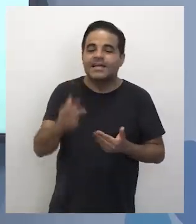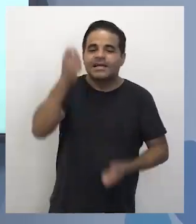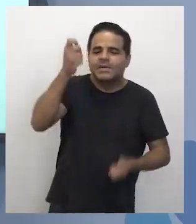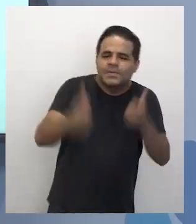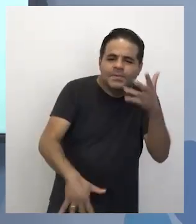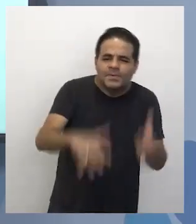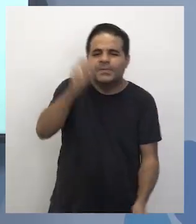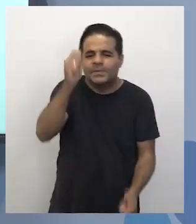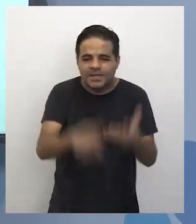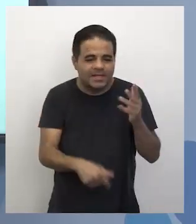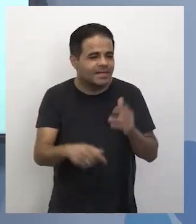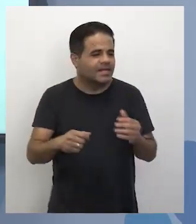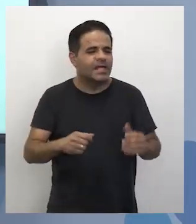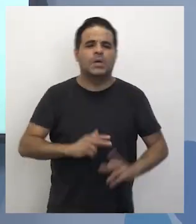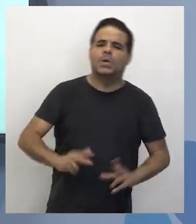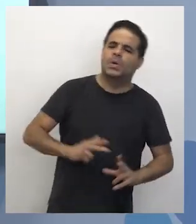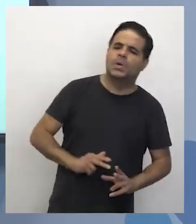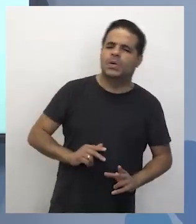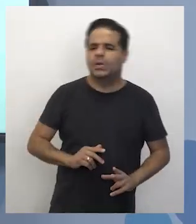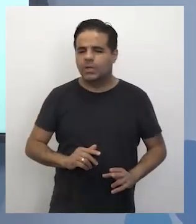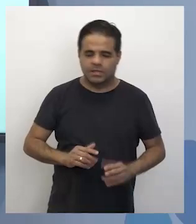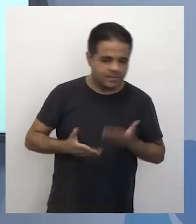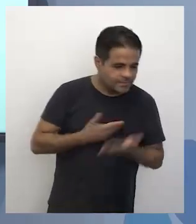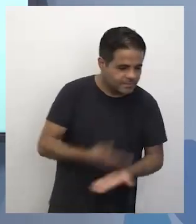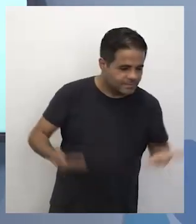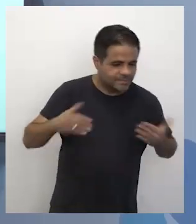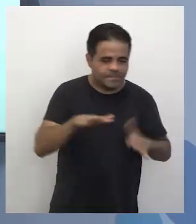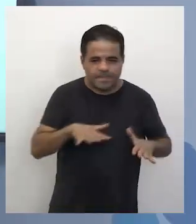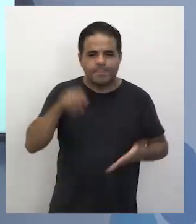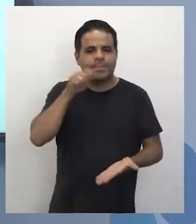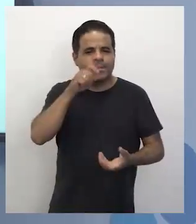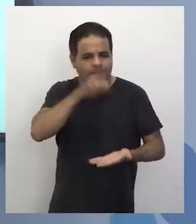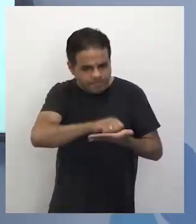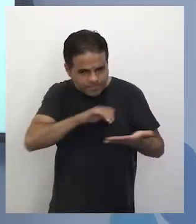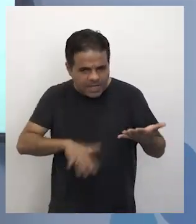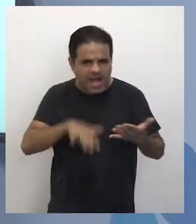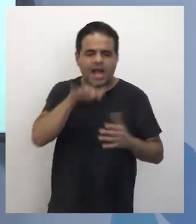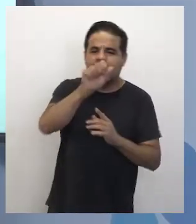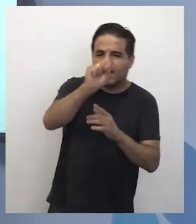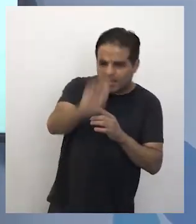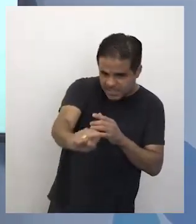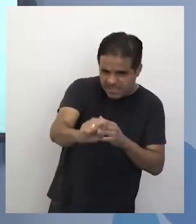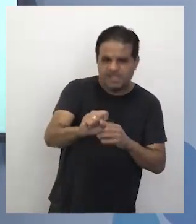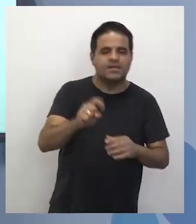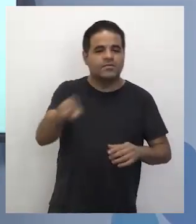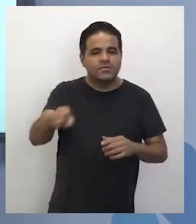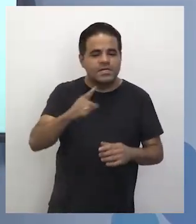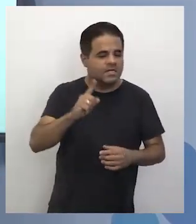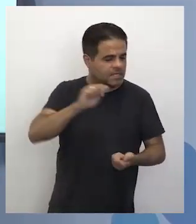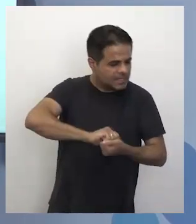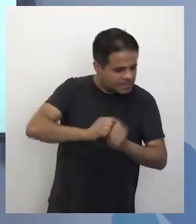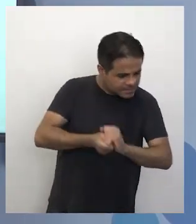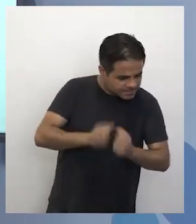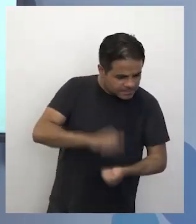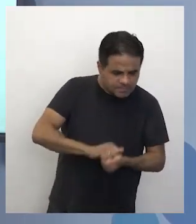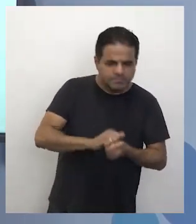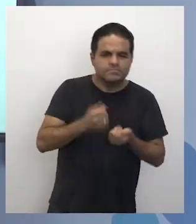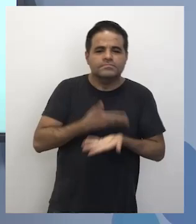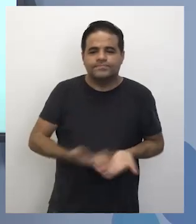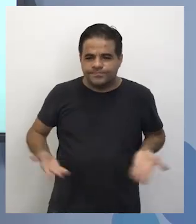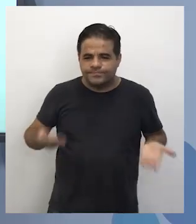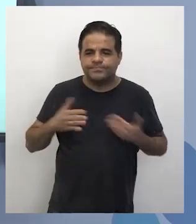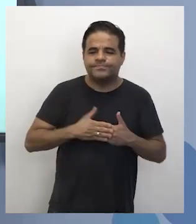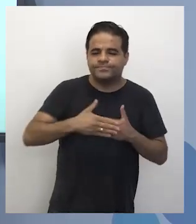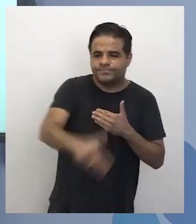Pra mostrar Tem que mesmo. constranger, né? Bom, então voltando lá para a atividade do AS, né? Você deve ter aí adaptado, que também já adaptou. Então a